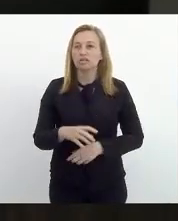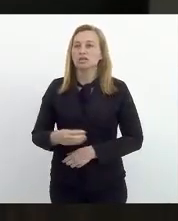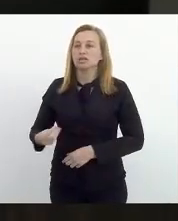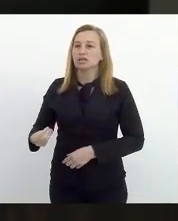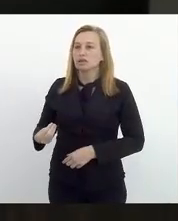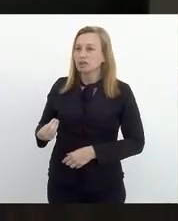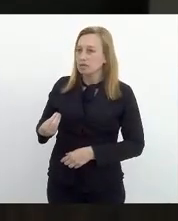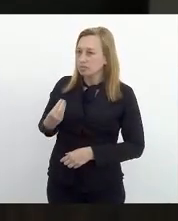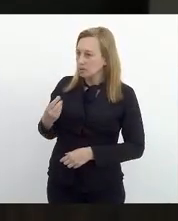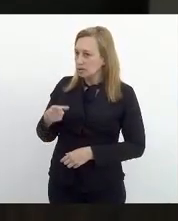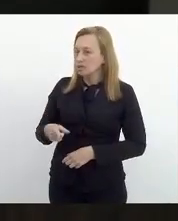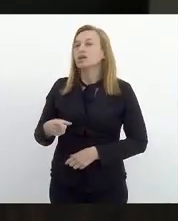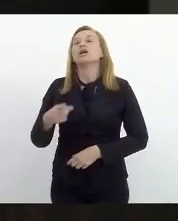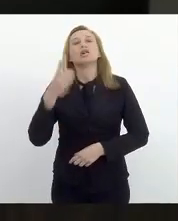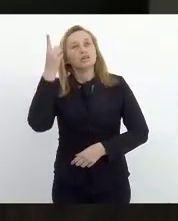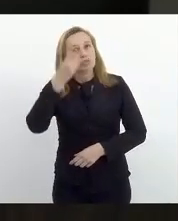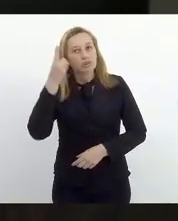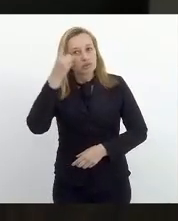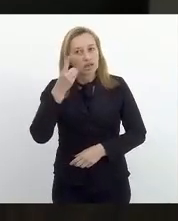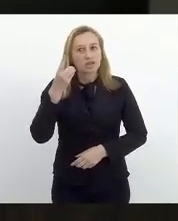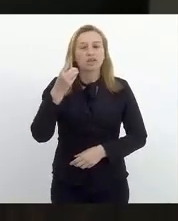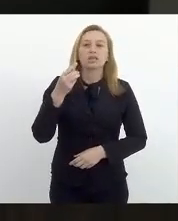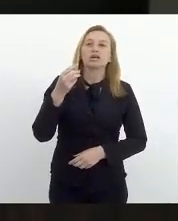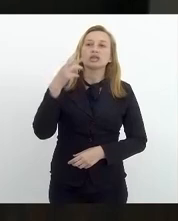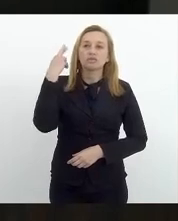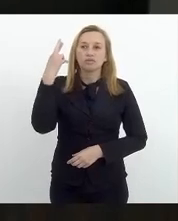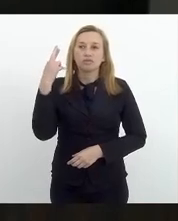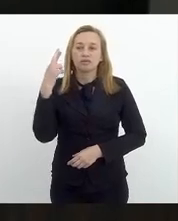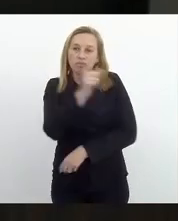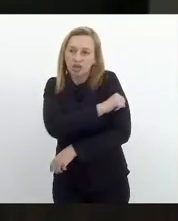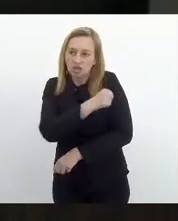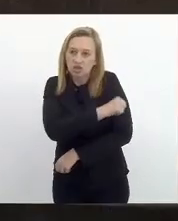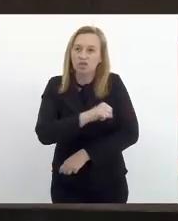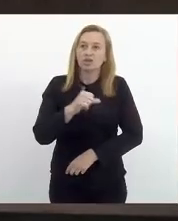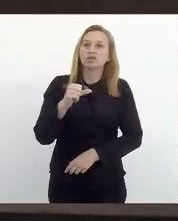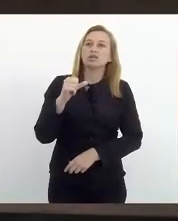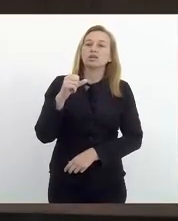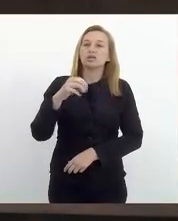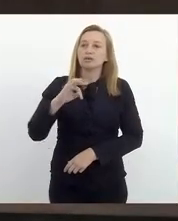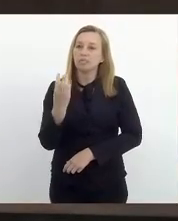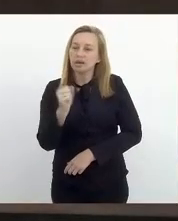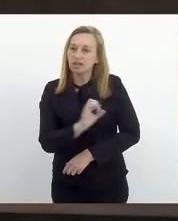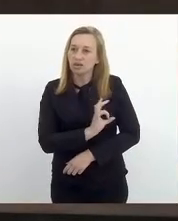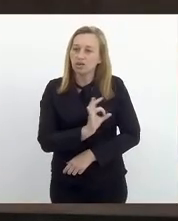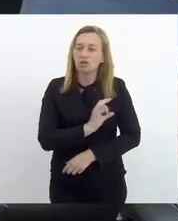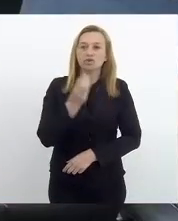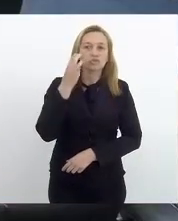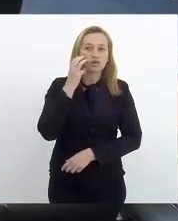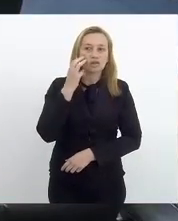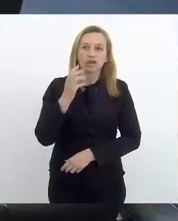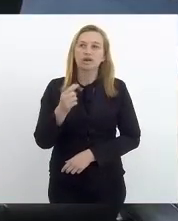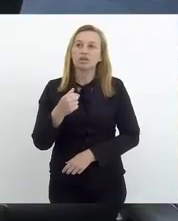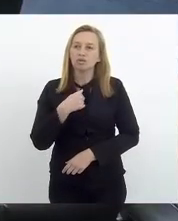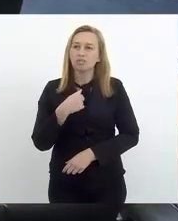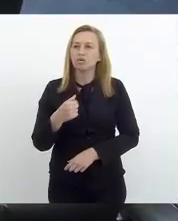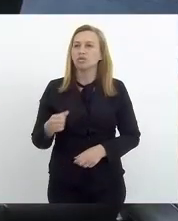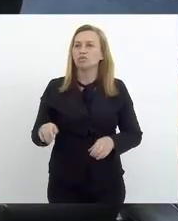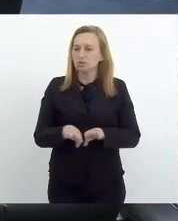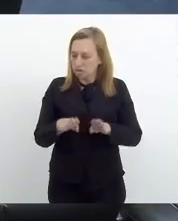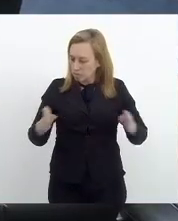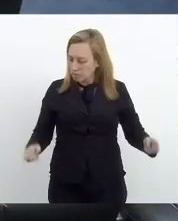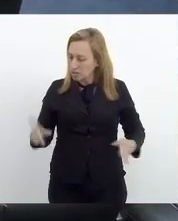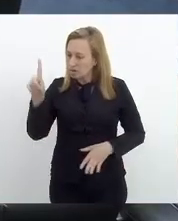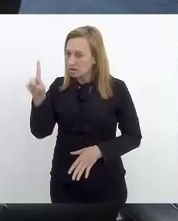presencialmente deputada enfermeira Rejane deputada Martha Rocha Deputado waldeck Carneiro e comigo compondo